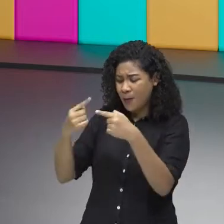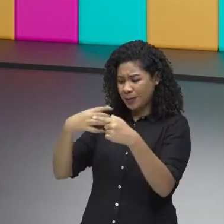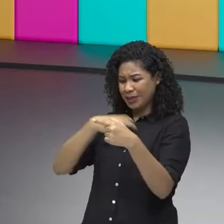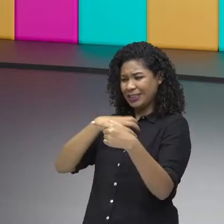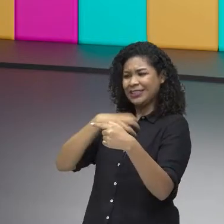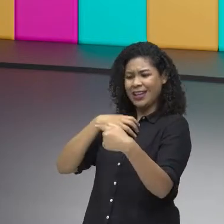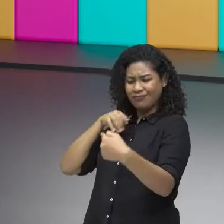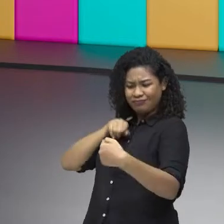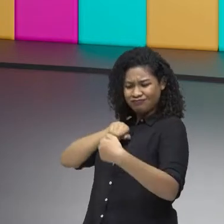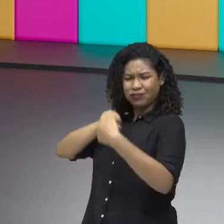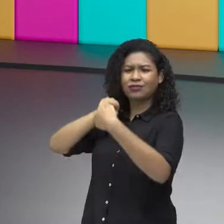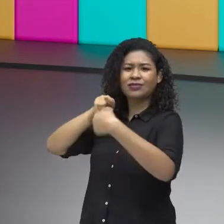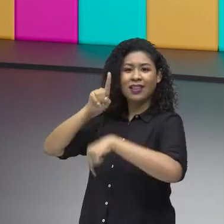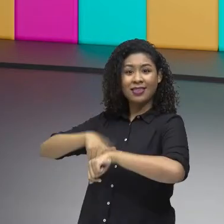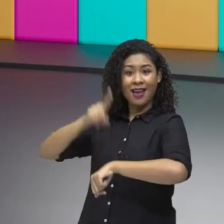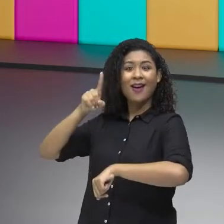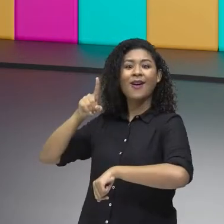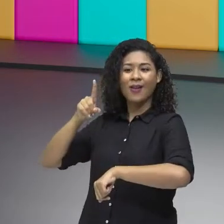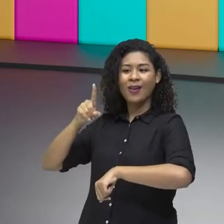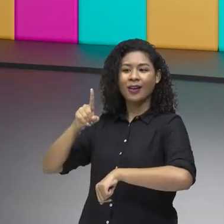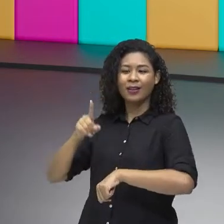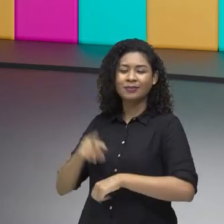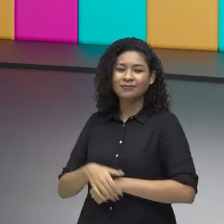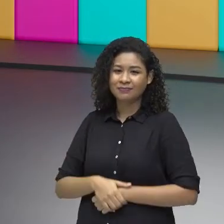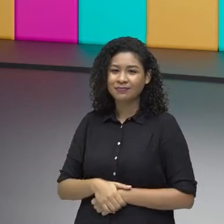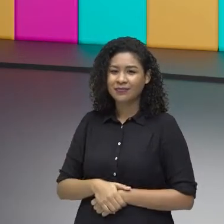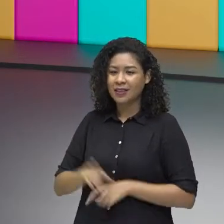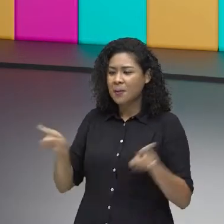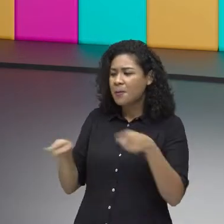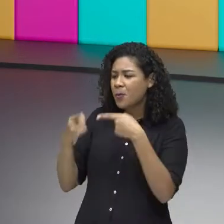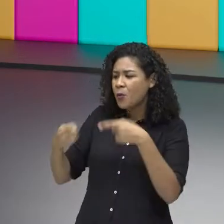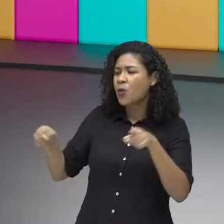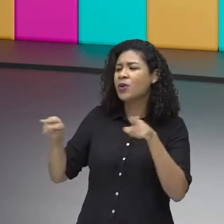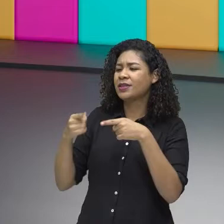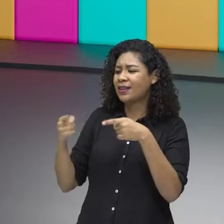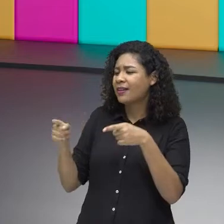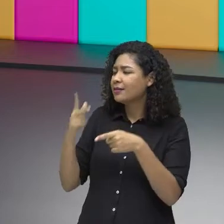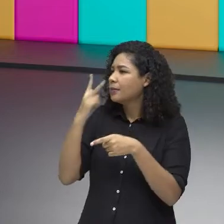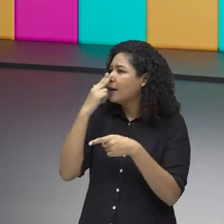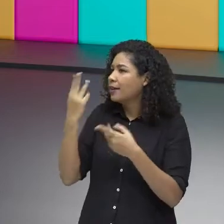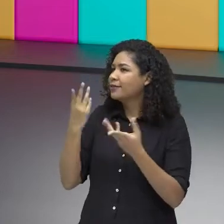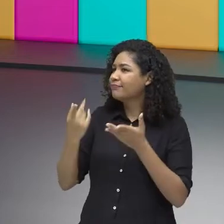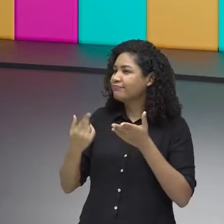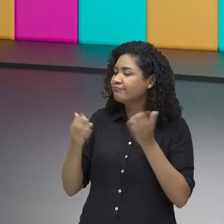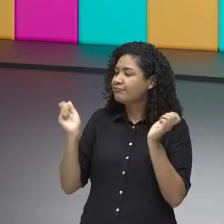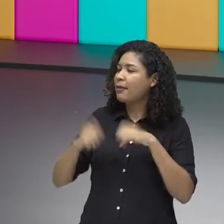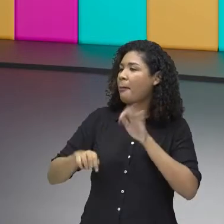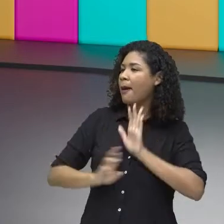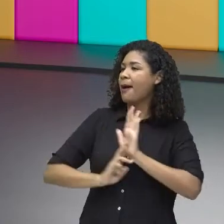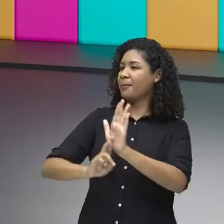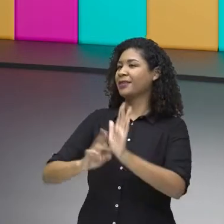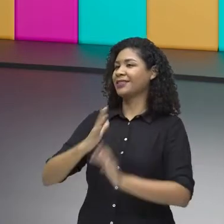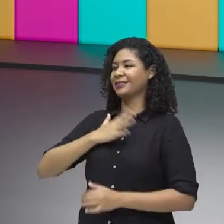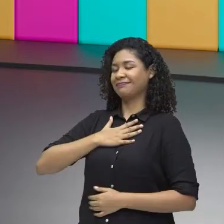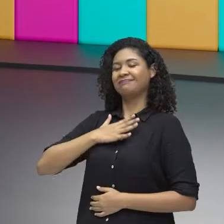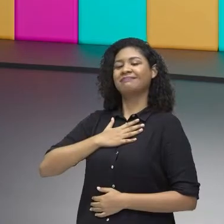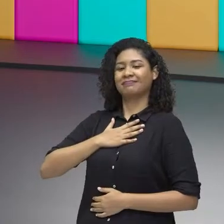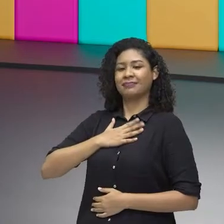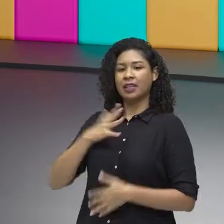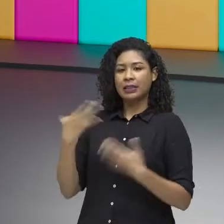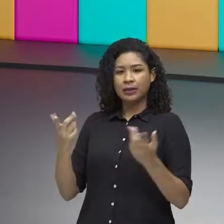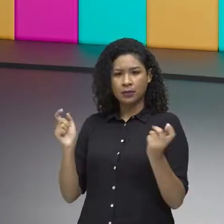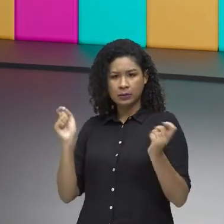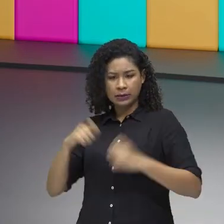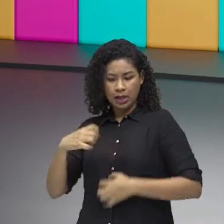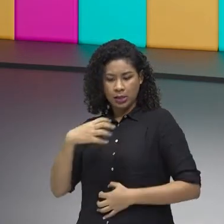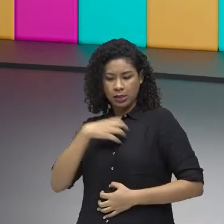coisa que eu já vivenciei, ou são músicas que trazem uma mensagem que é uma mensagem que também me representa. Então a gente acaba transferindo um pouco